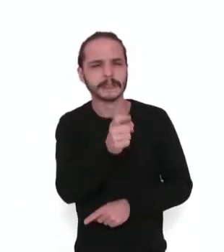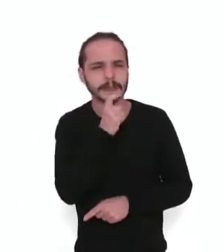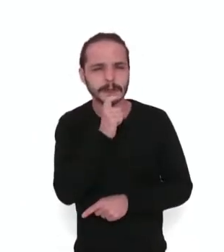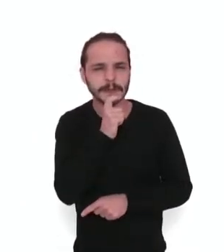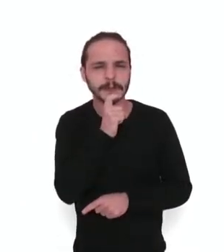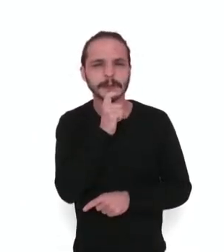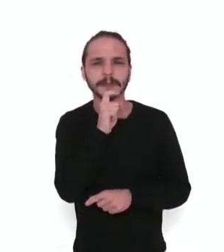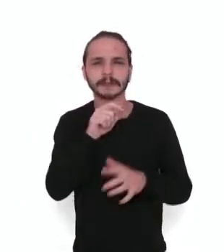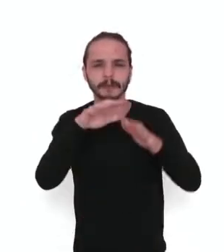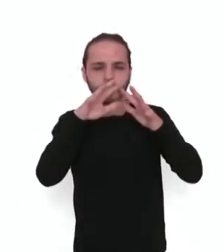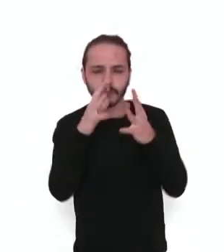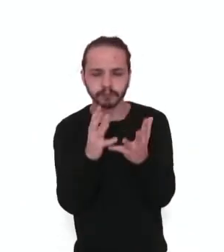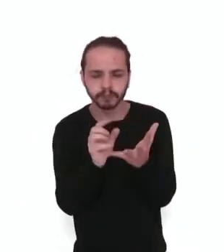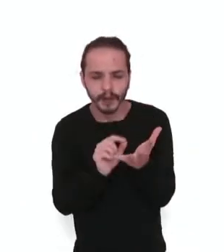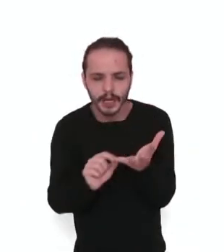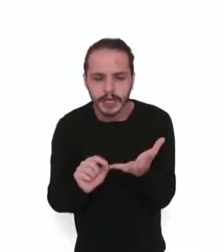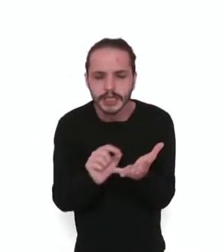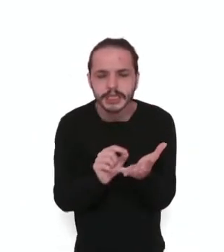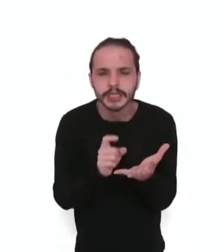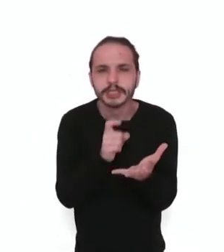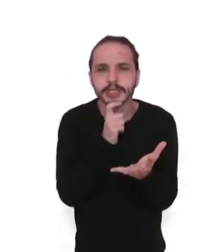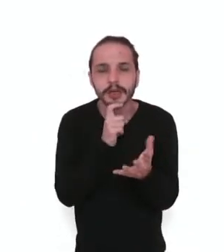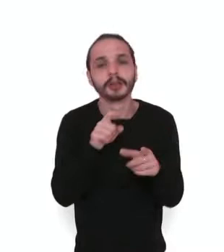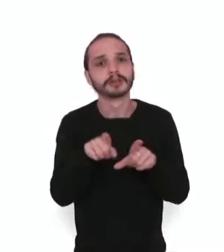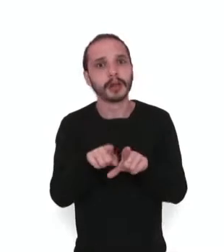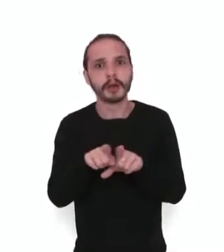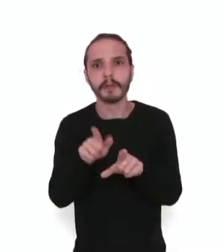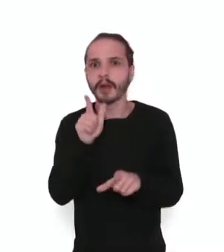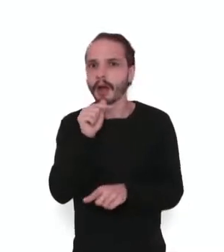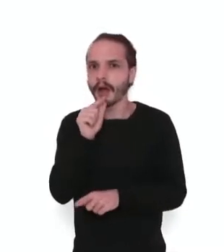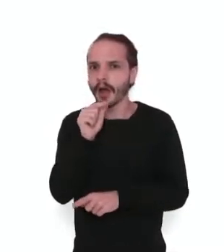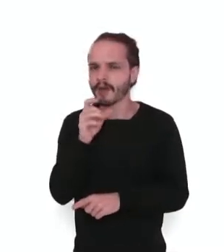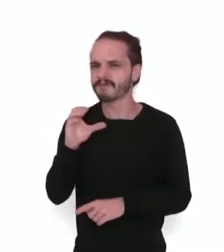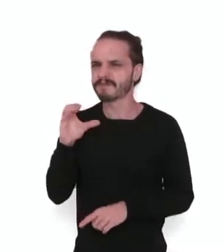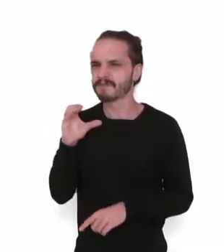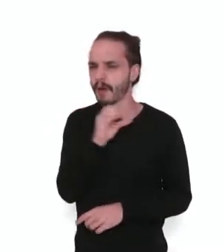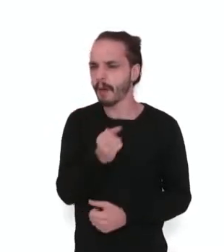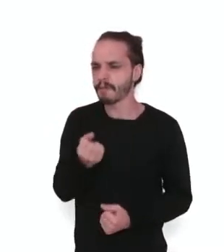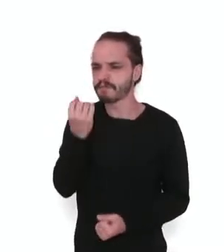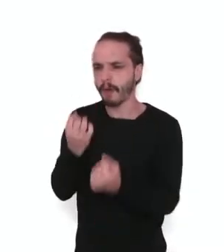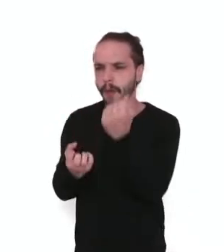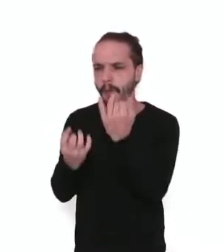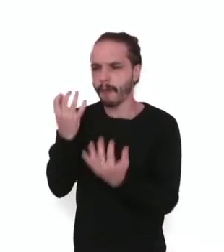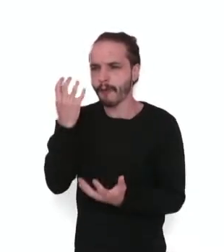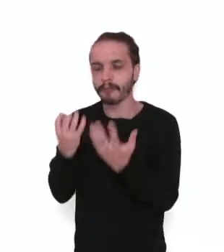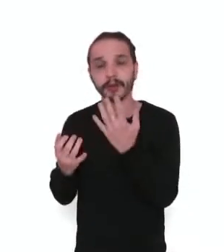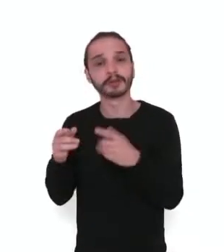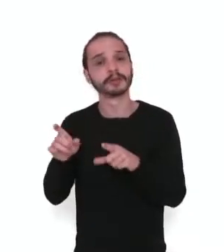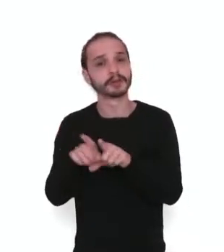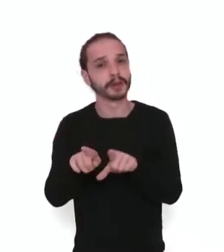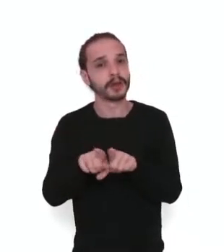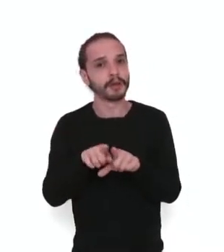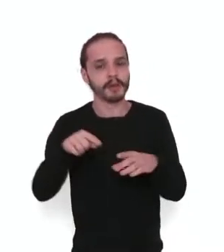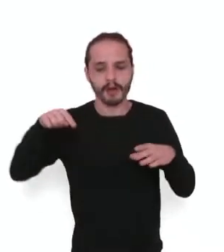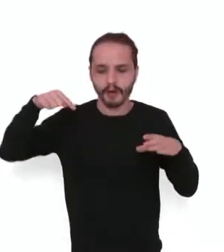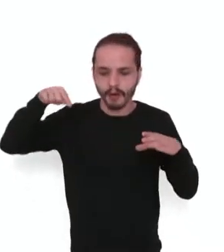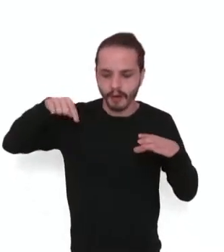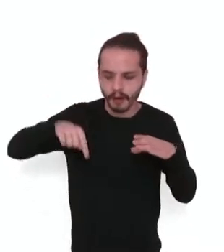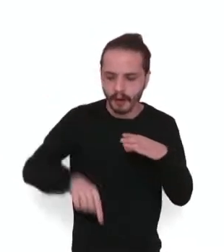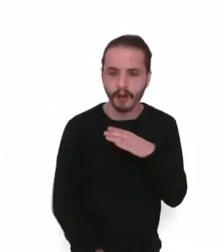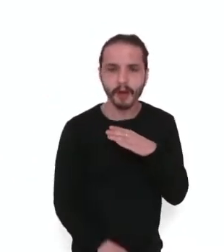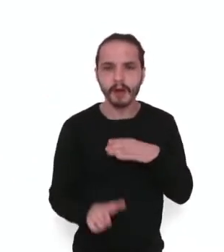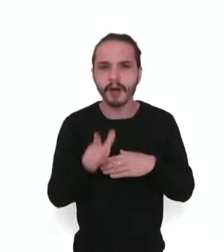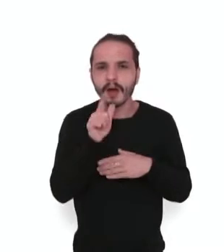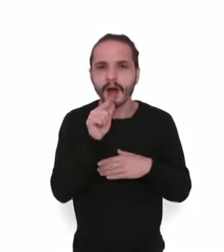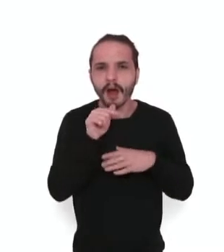Antártida, em águas ferventes de fontes naturais quentes e até mesmo nas profundezas escuras dos